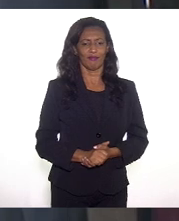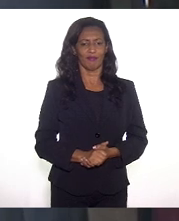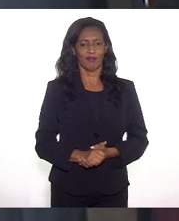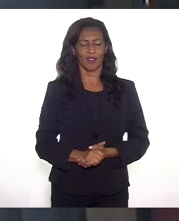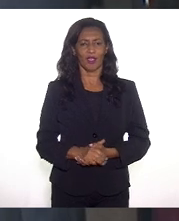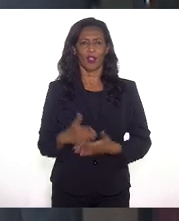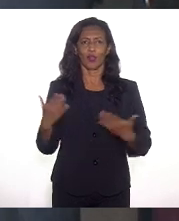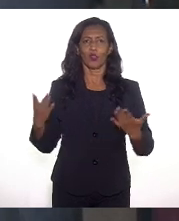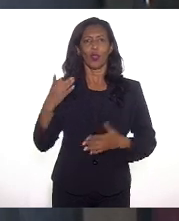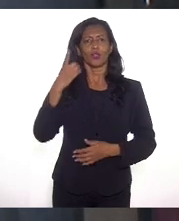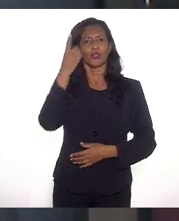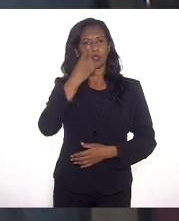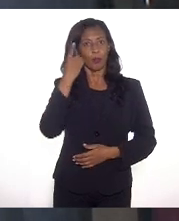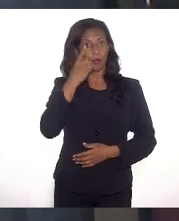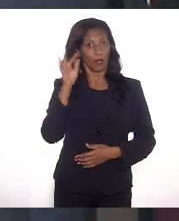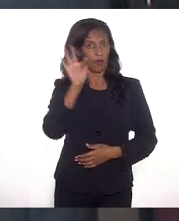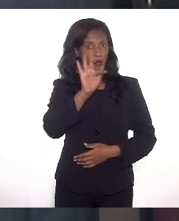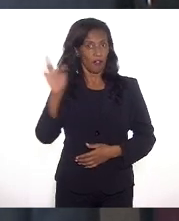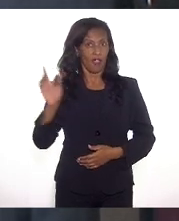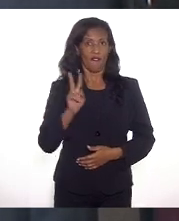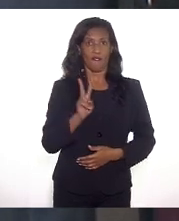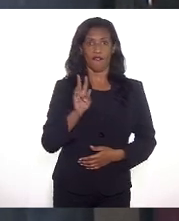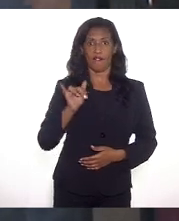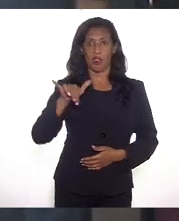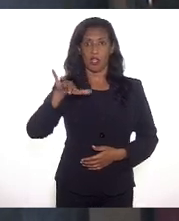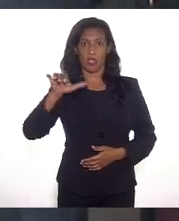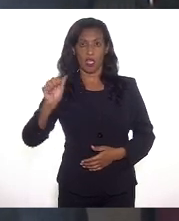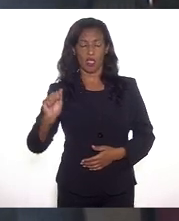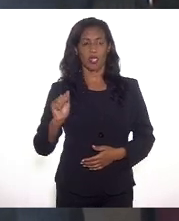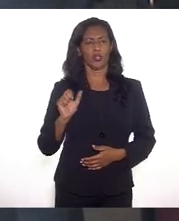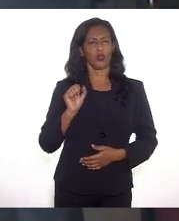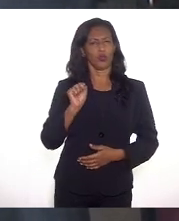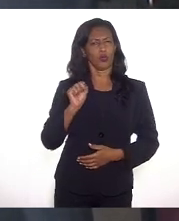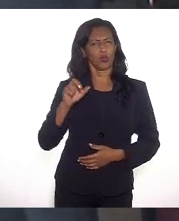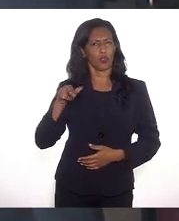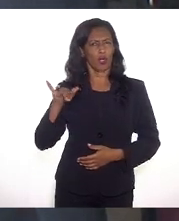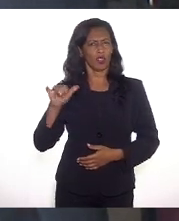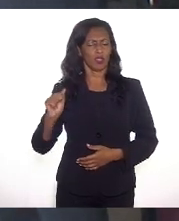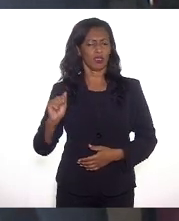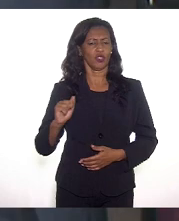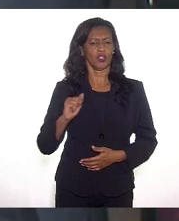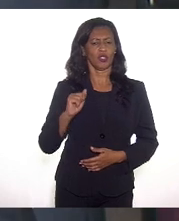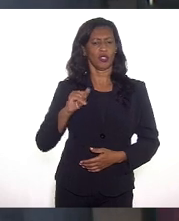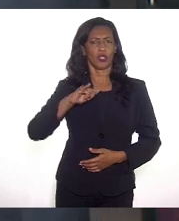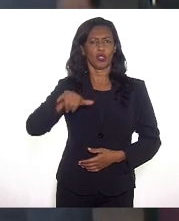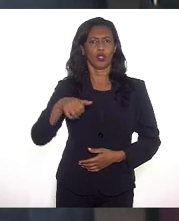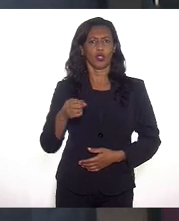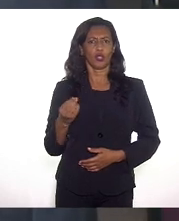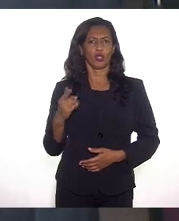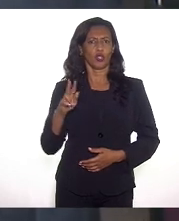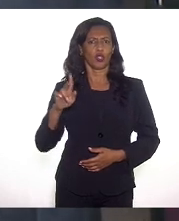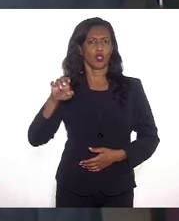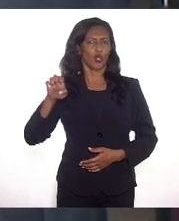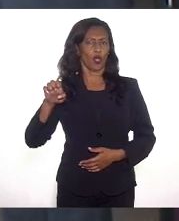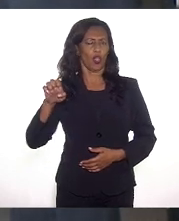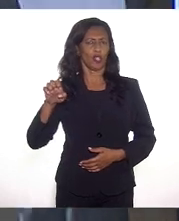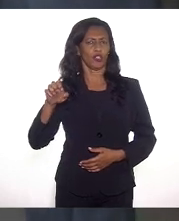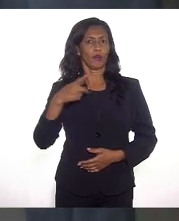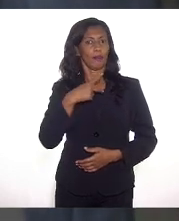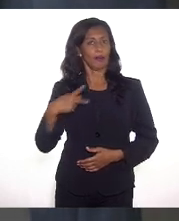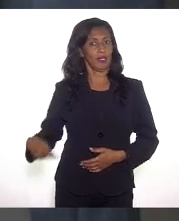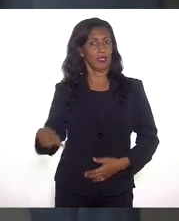Nossos deputados federais, Vinícius Fará, Sóstenes Cavalcante, ao Jorge Peregrino, presidente da